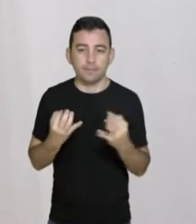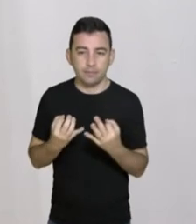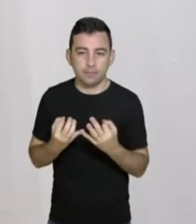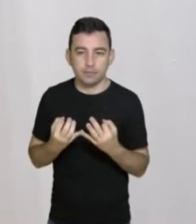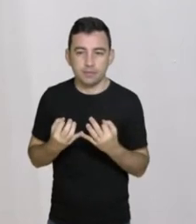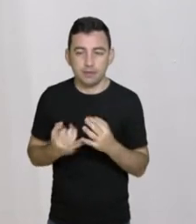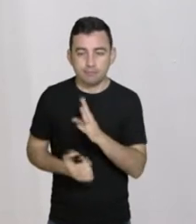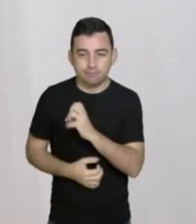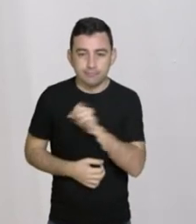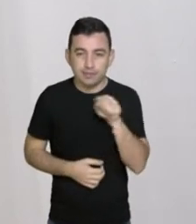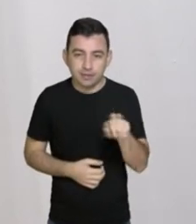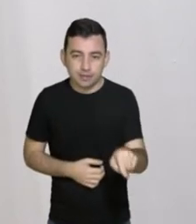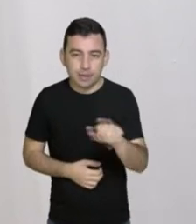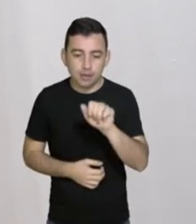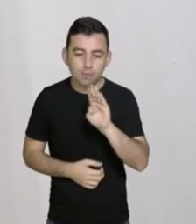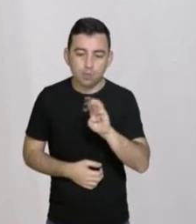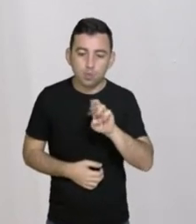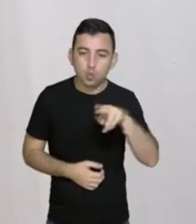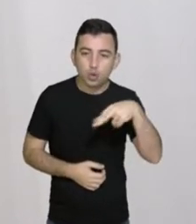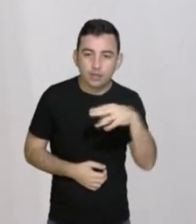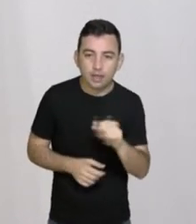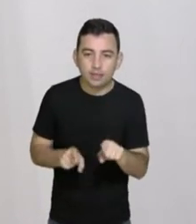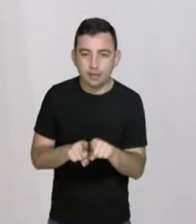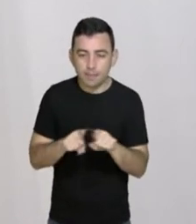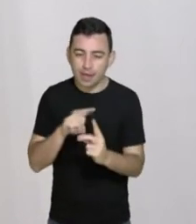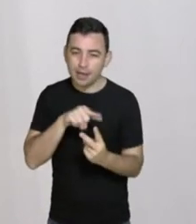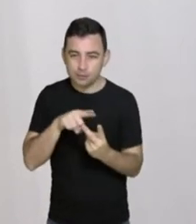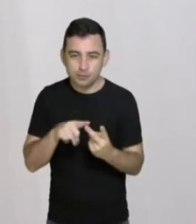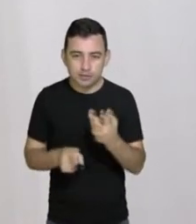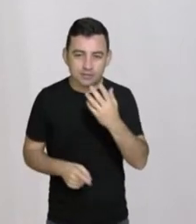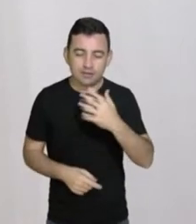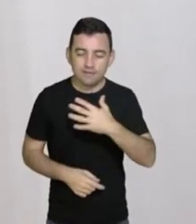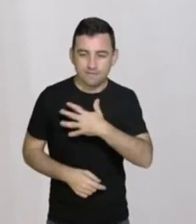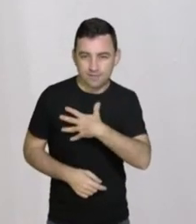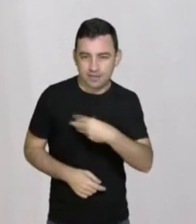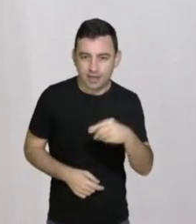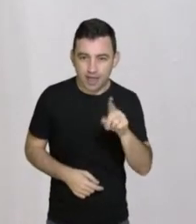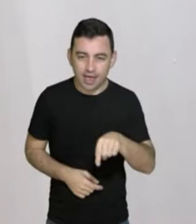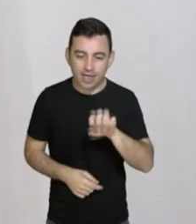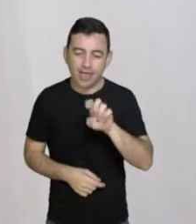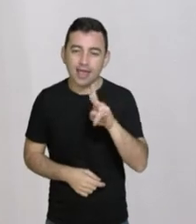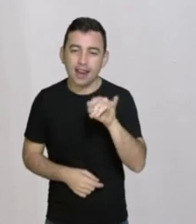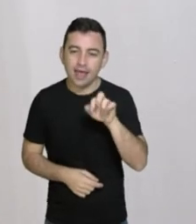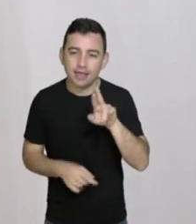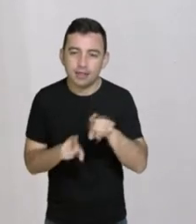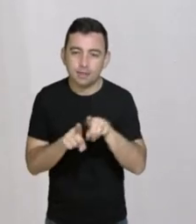amada Bruna e às minhas duas pequenas, a Helena e a Manuela.